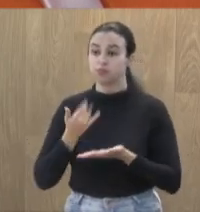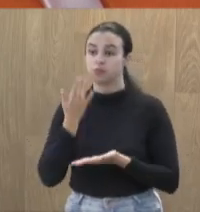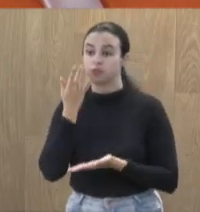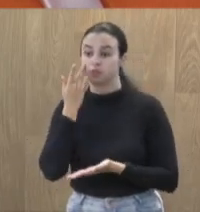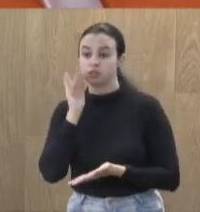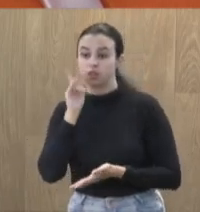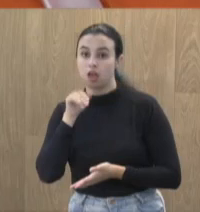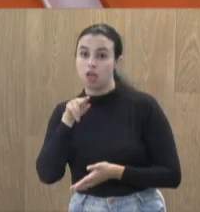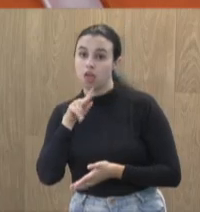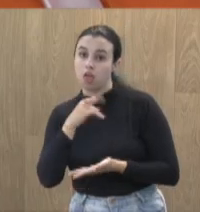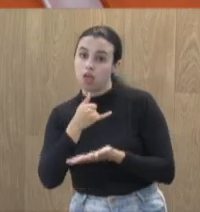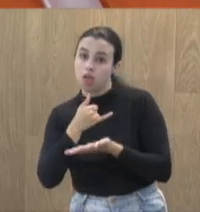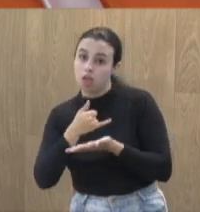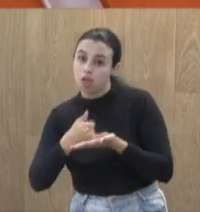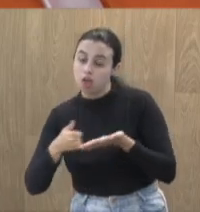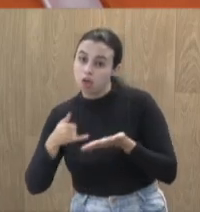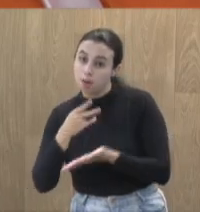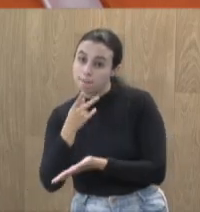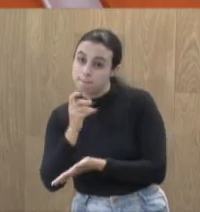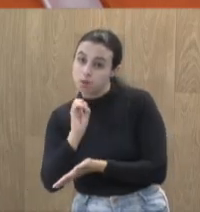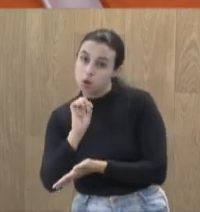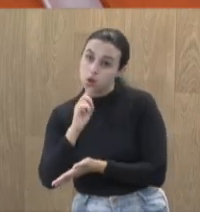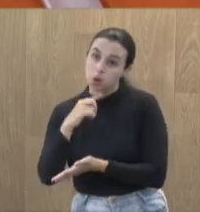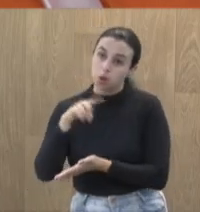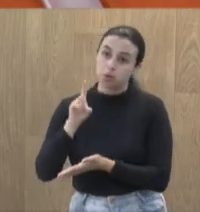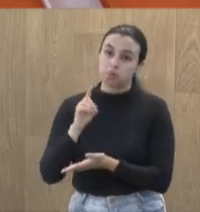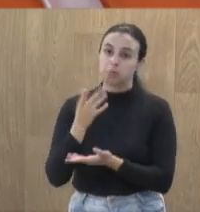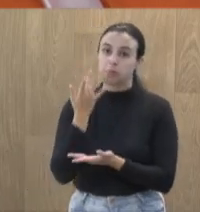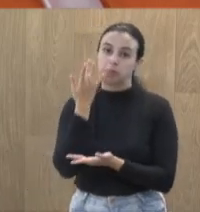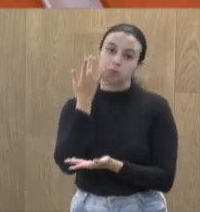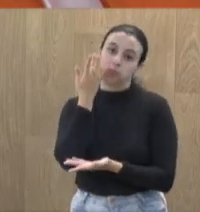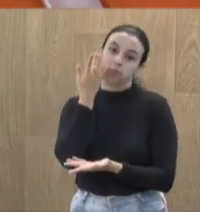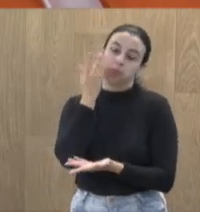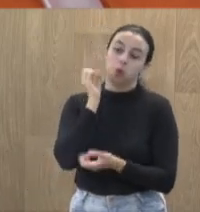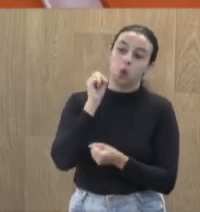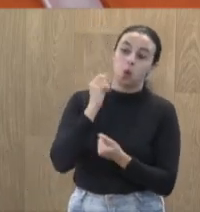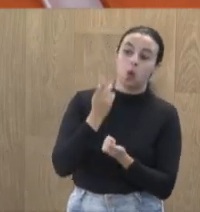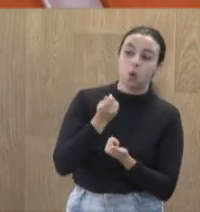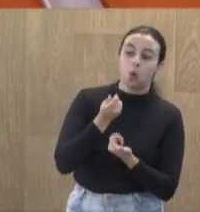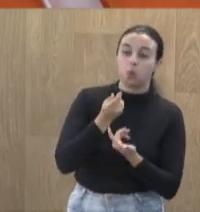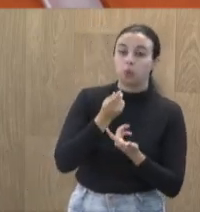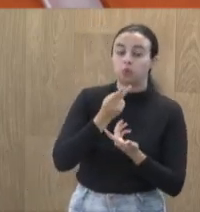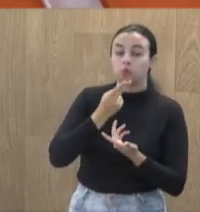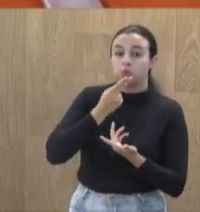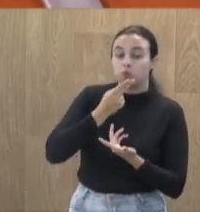Eu não entendo essas coisas, mas já vi falar na mídia. Isso é muito sério.